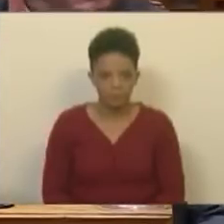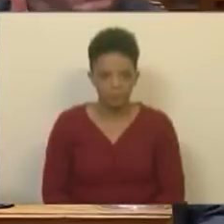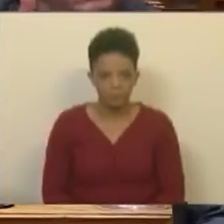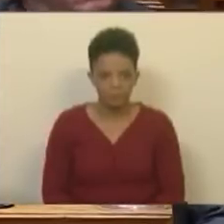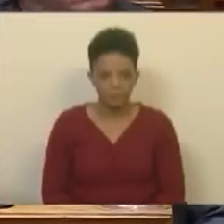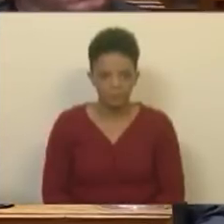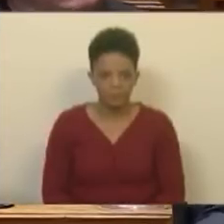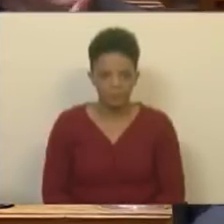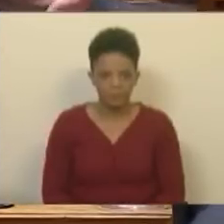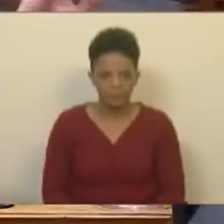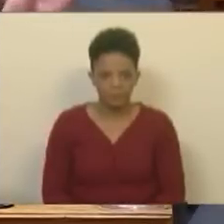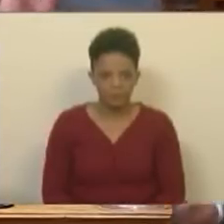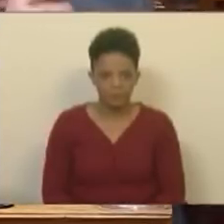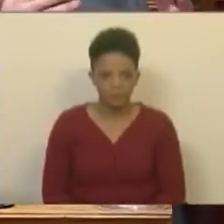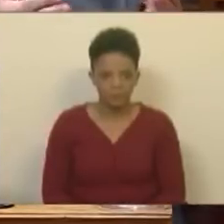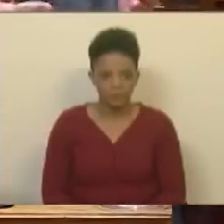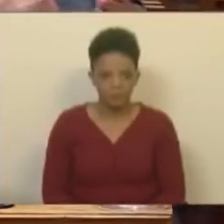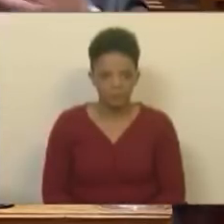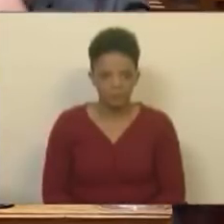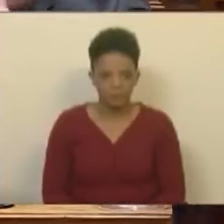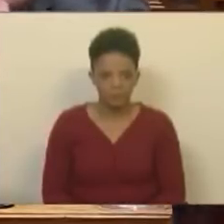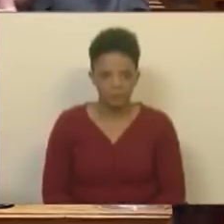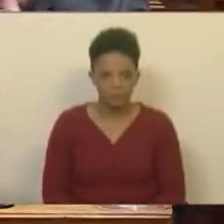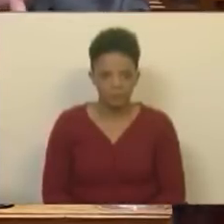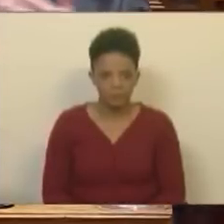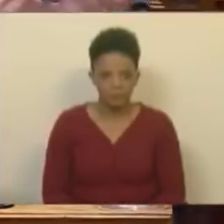não é para ser seguida